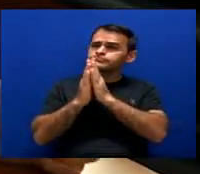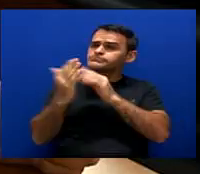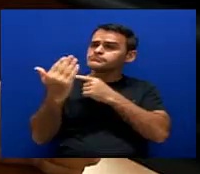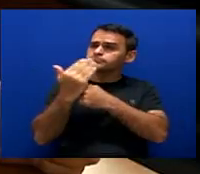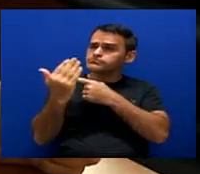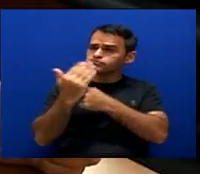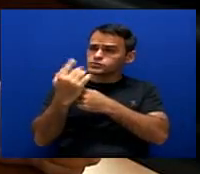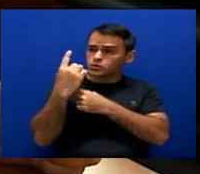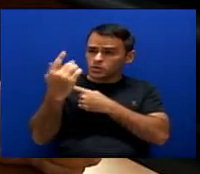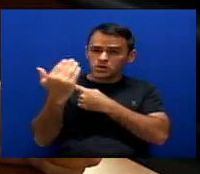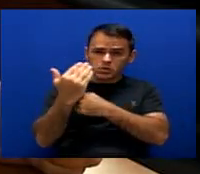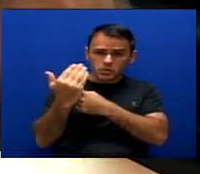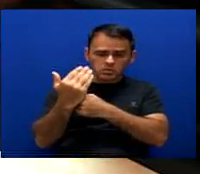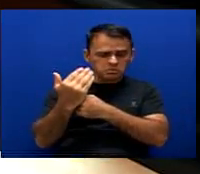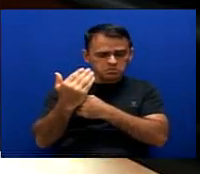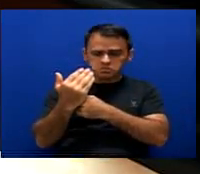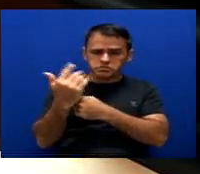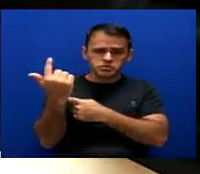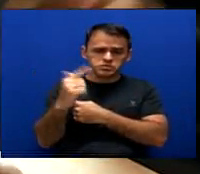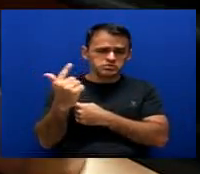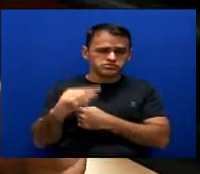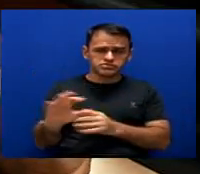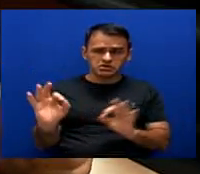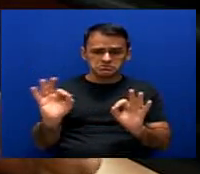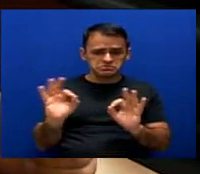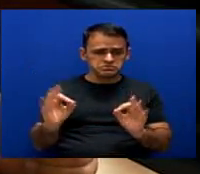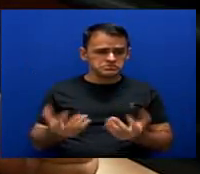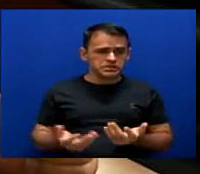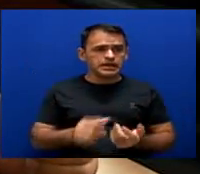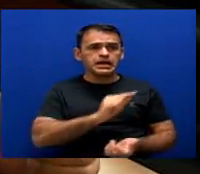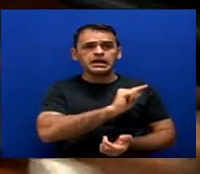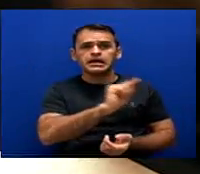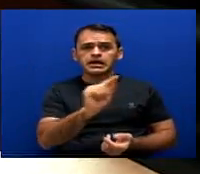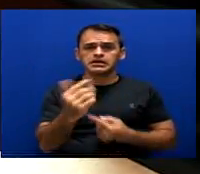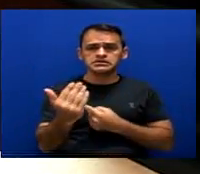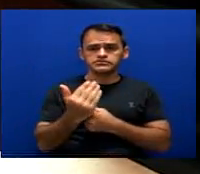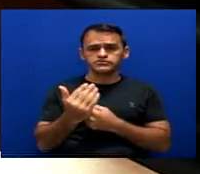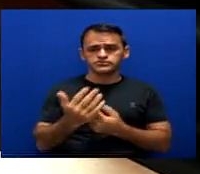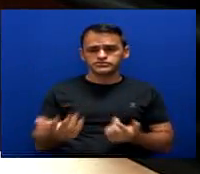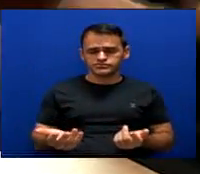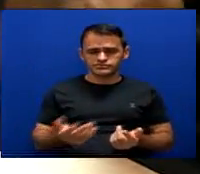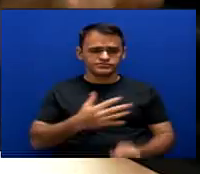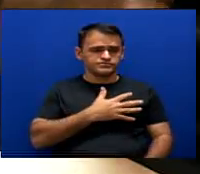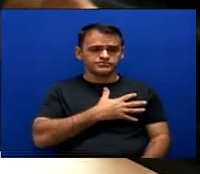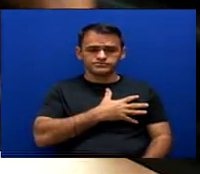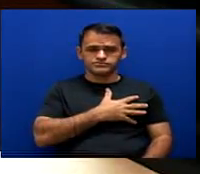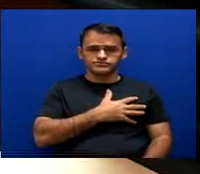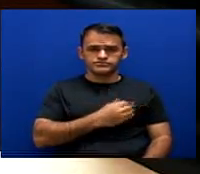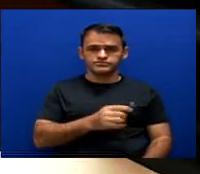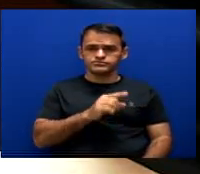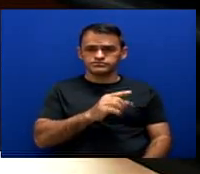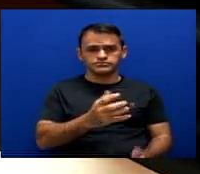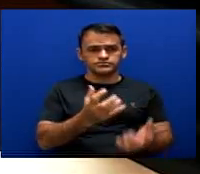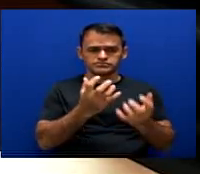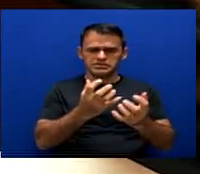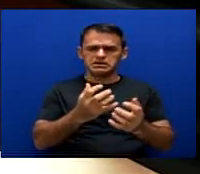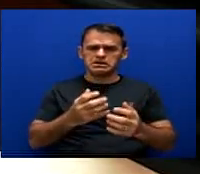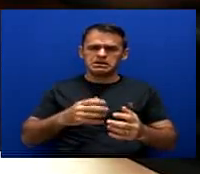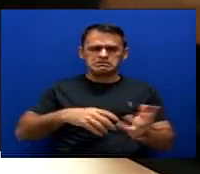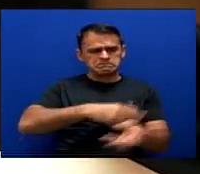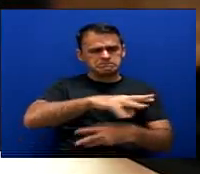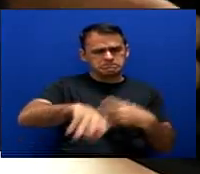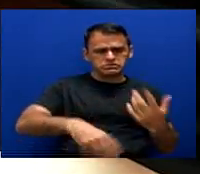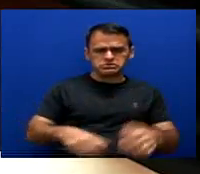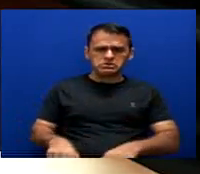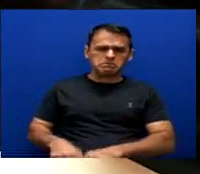encontra porque não sabe onde recorrer porque o filho dela está querendo destruir a casa a família